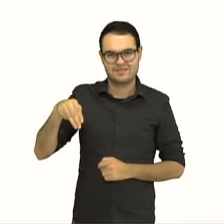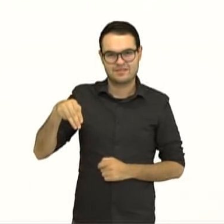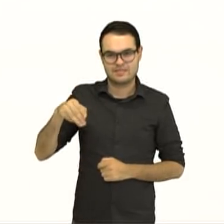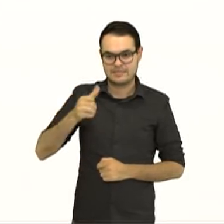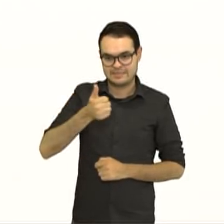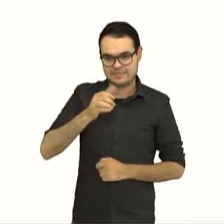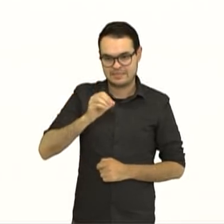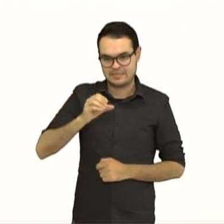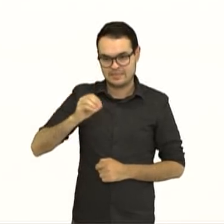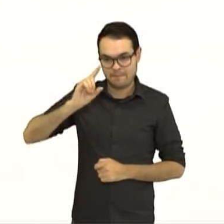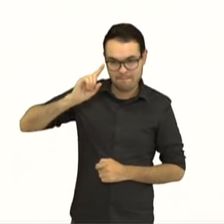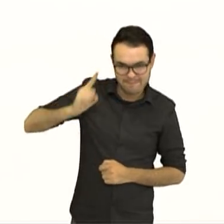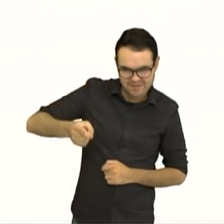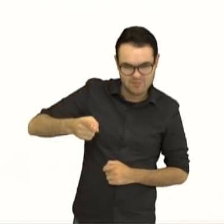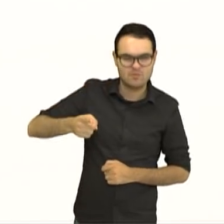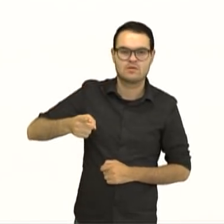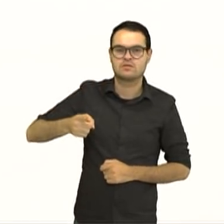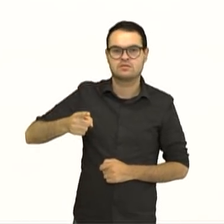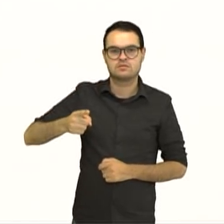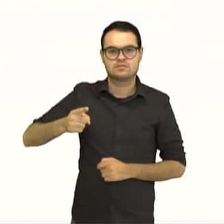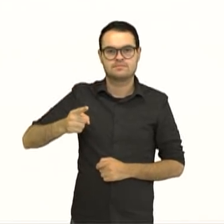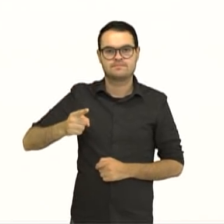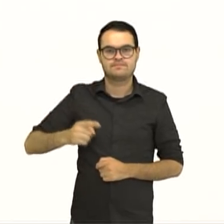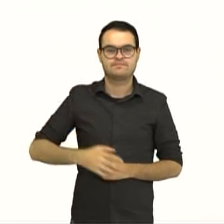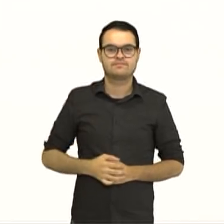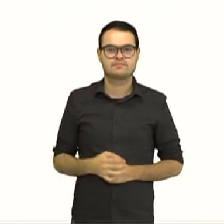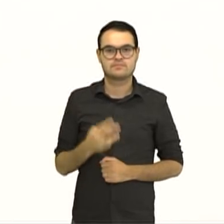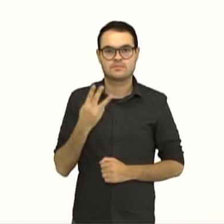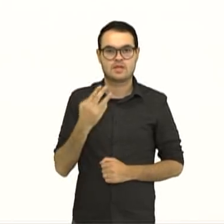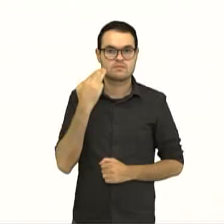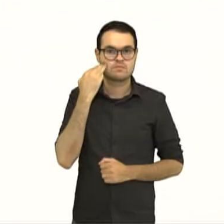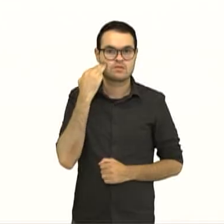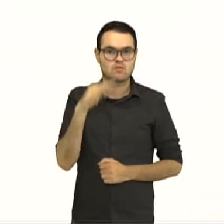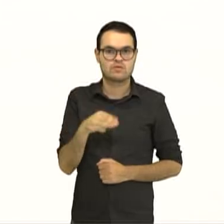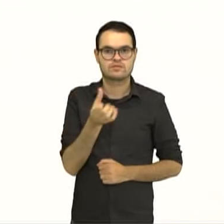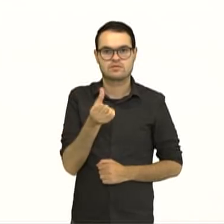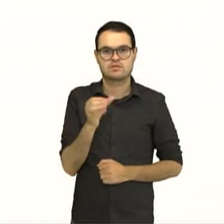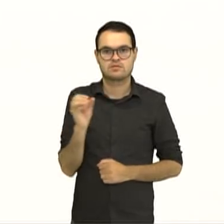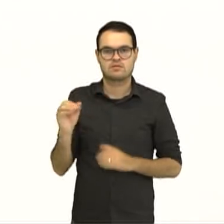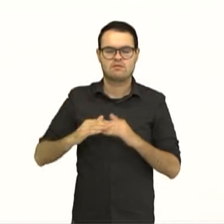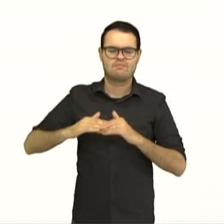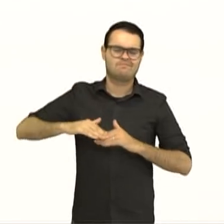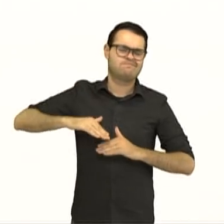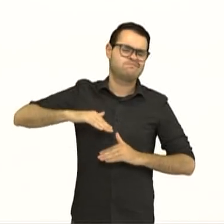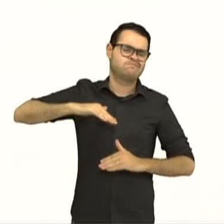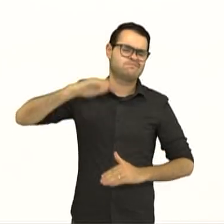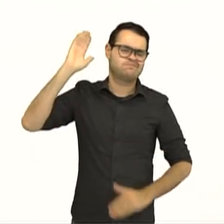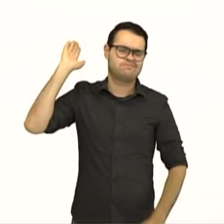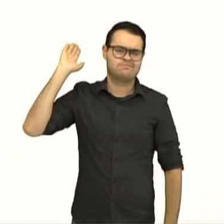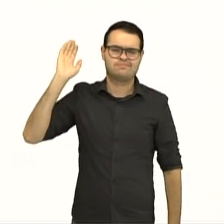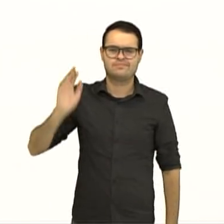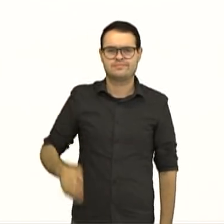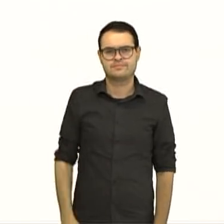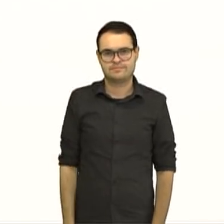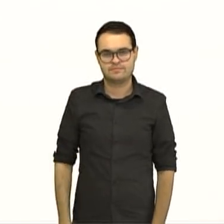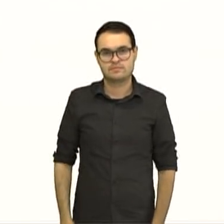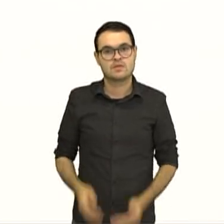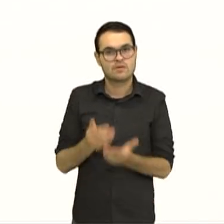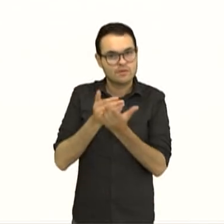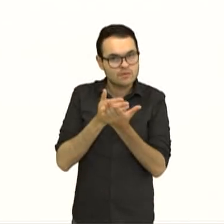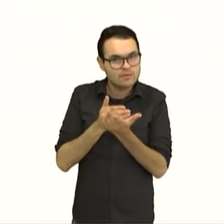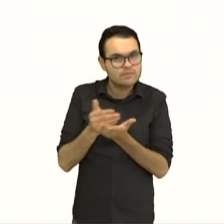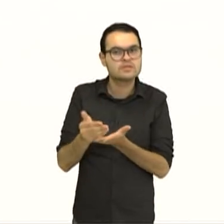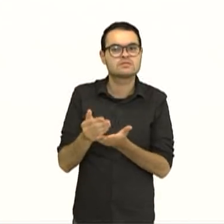mil, vai ficar o quê? Vai ficar 3.600.000. Passa muito, né? Então, a gente vai começar